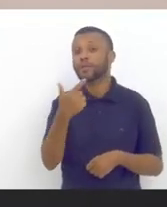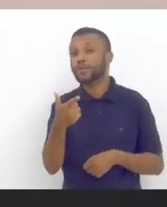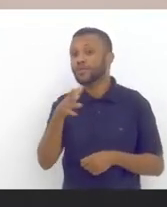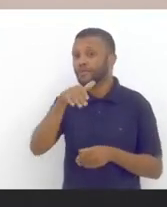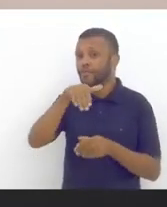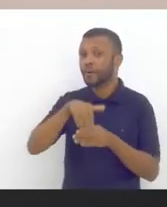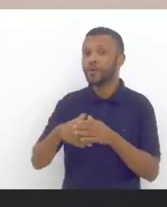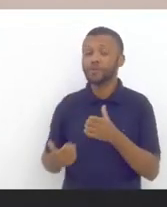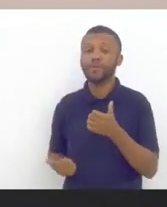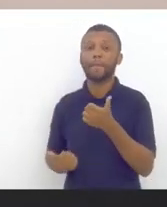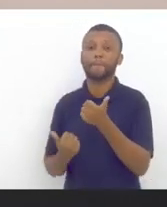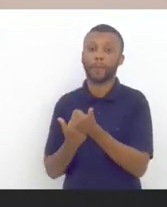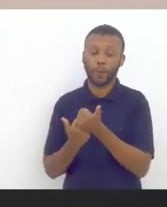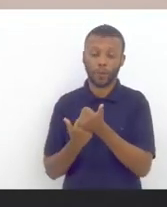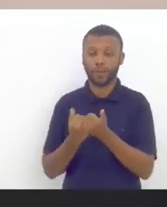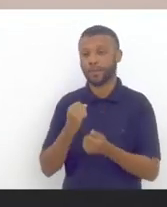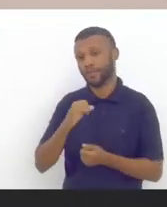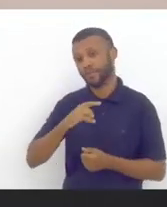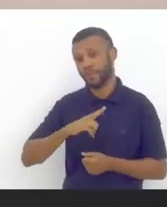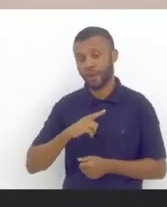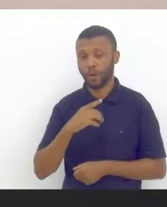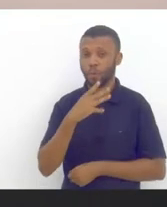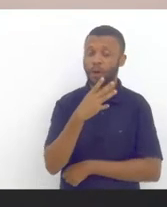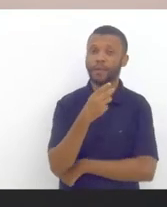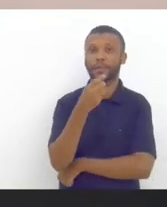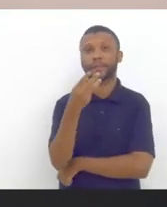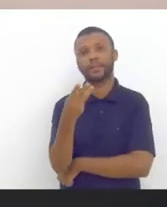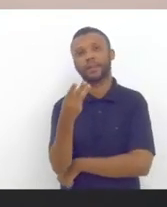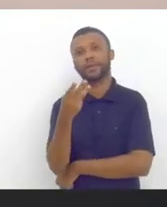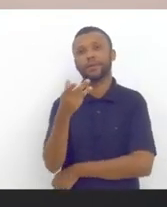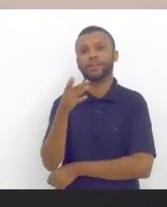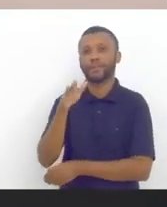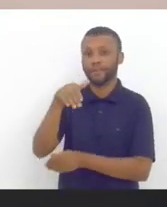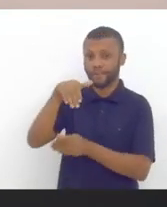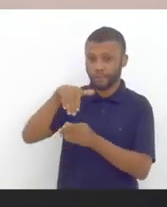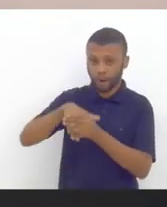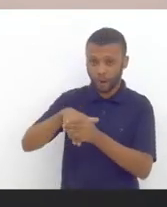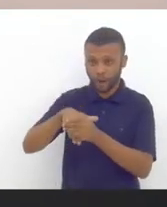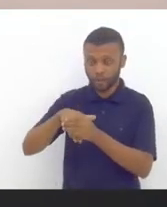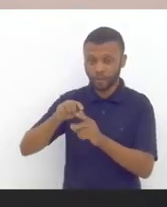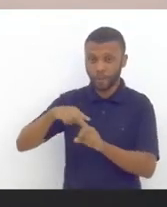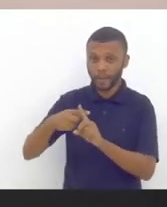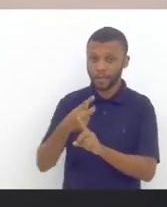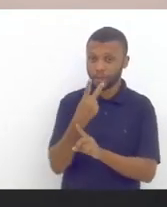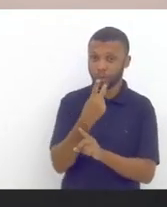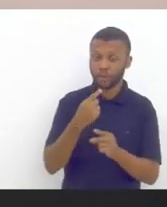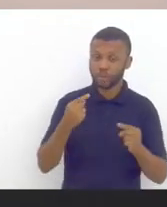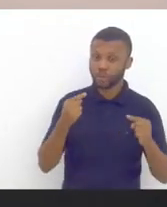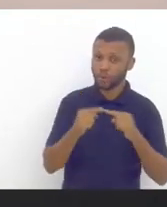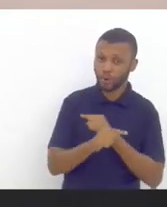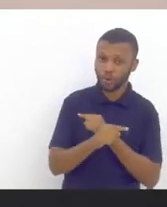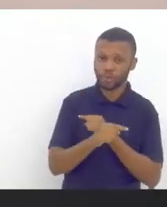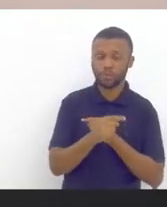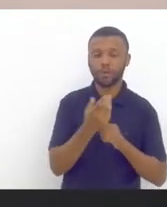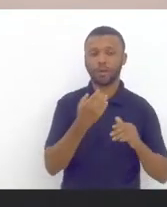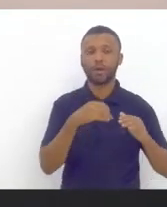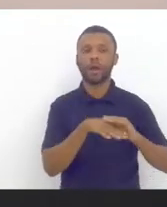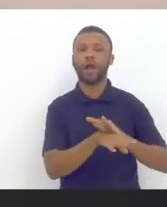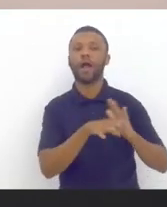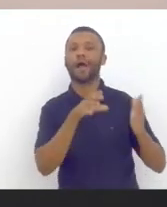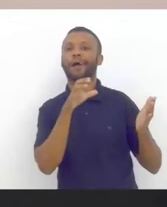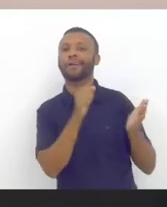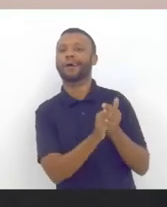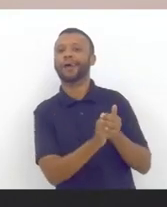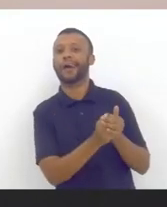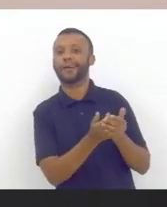favoráveis. E se tiver 43 e tiver dois contrários, vai arquivo. Ainda tem essa questão.